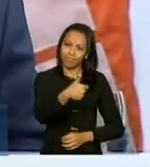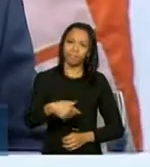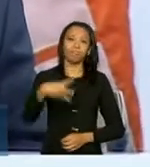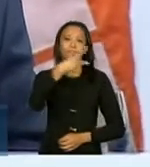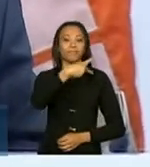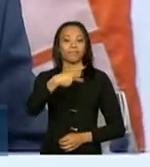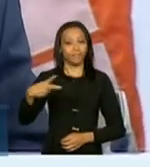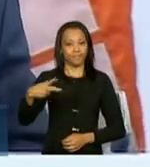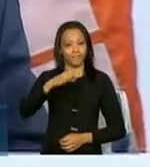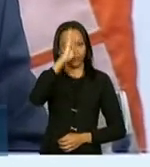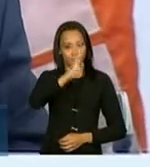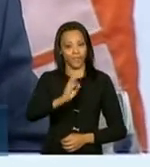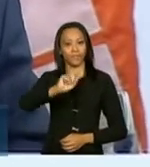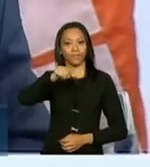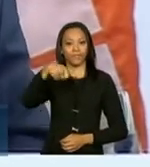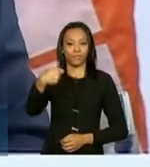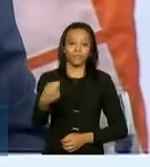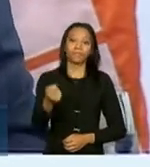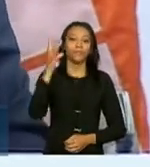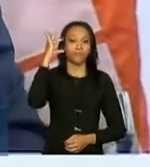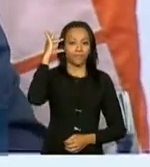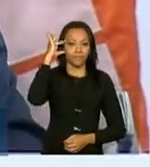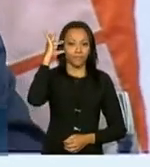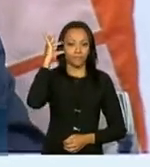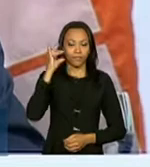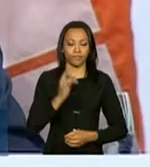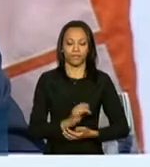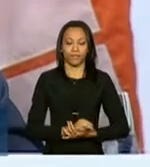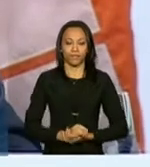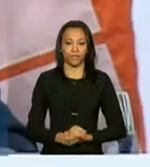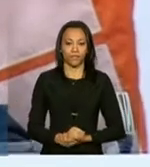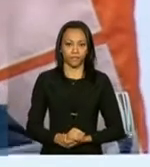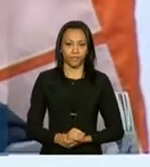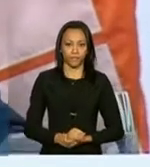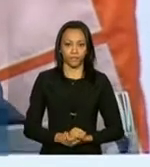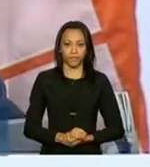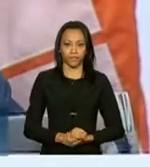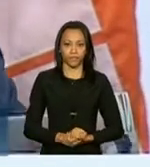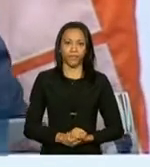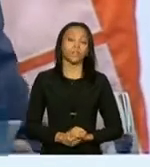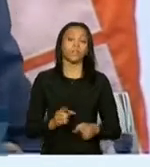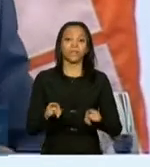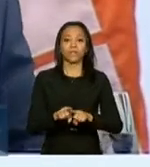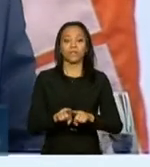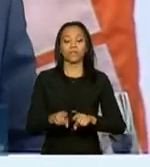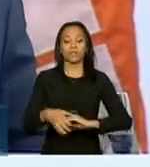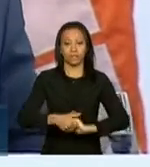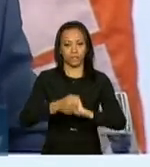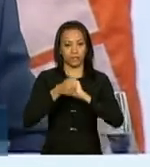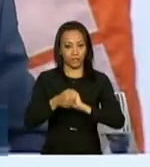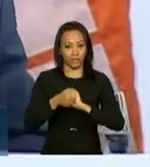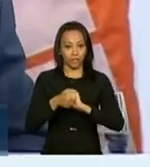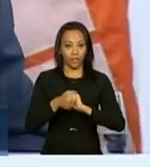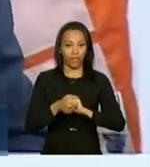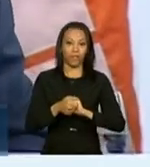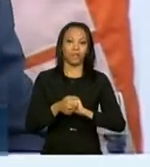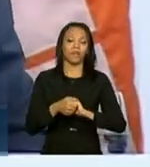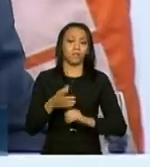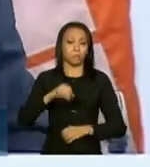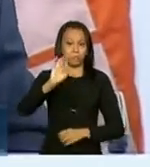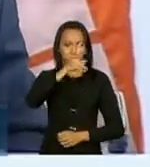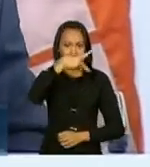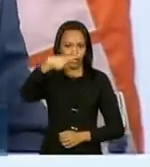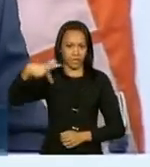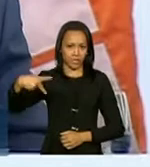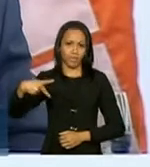da República Federativa do Brasil, senhora Dilma Rousseff. Saudar nosso anfitrião, presidente